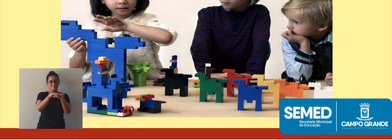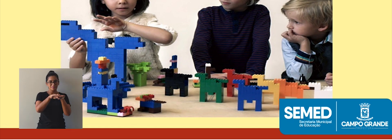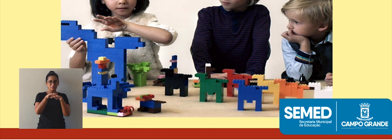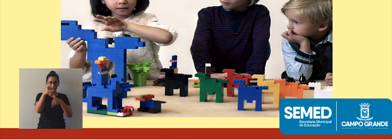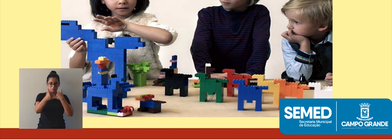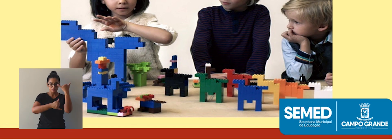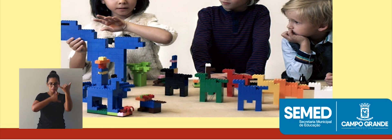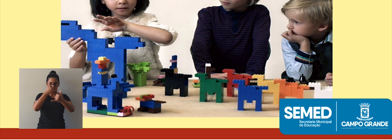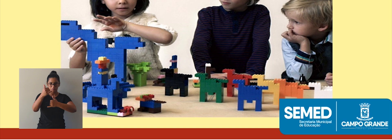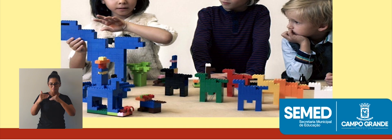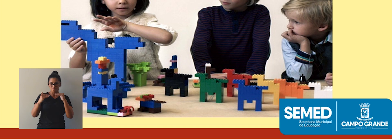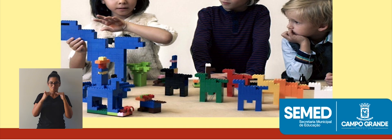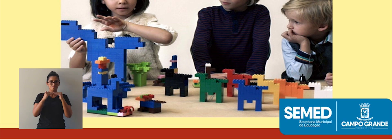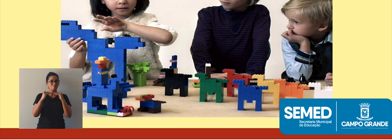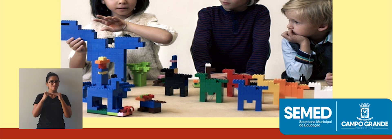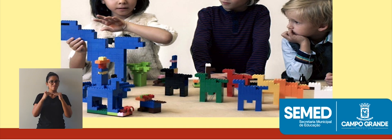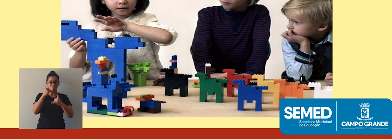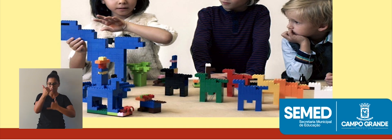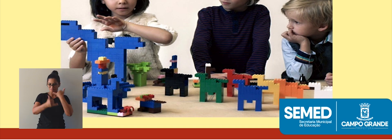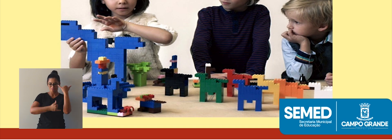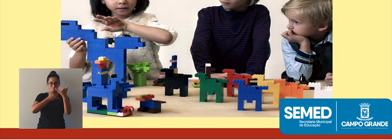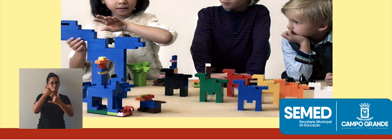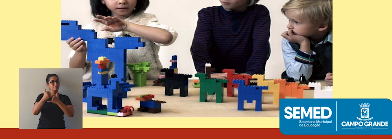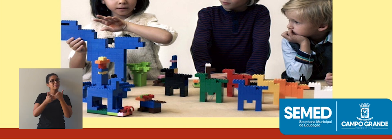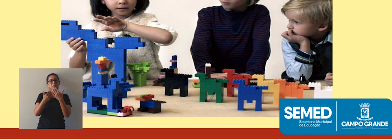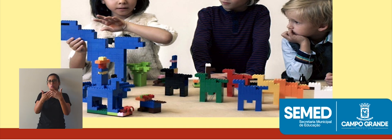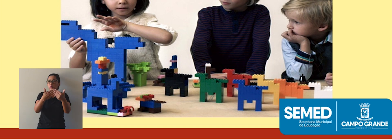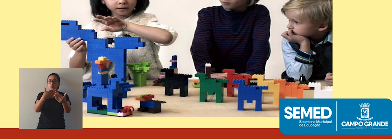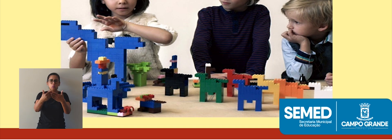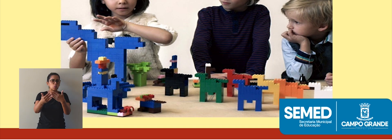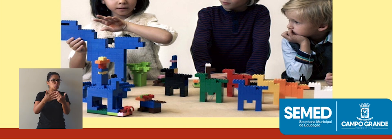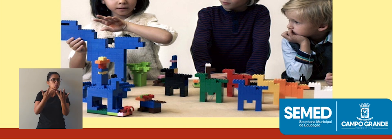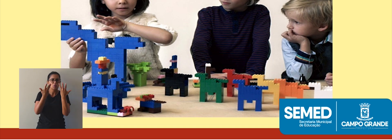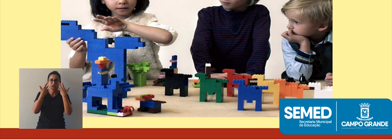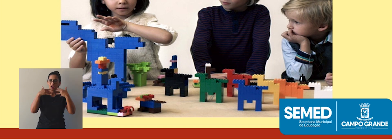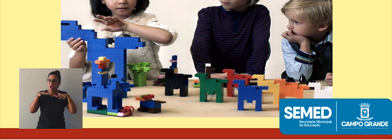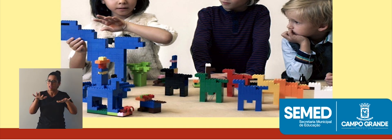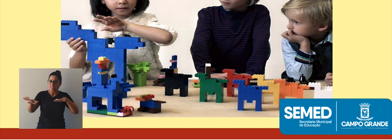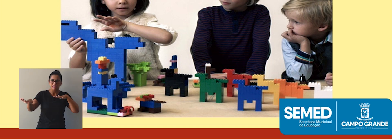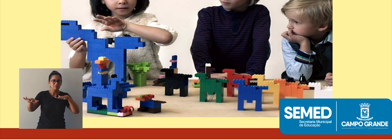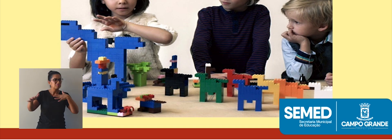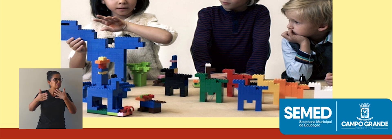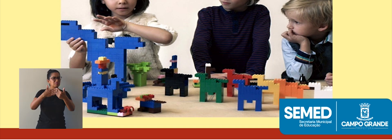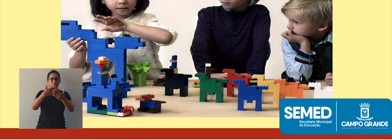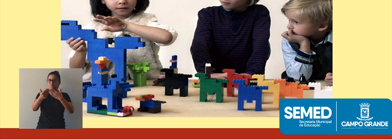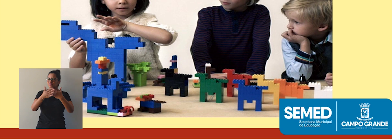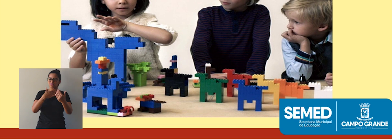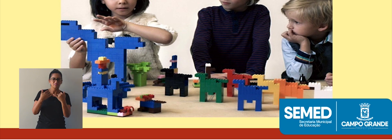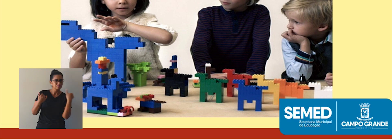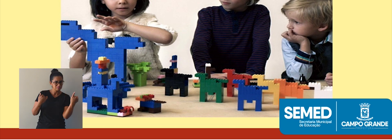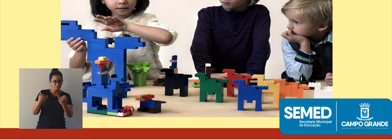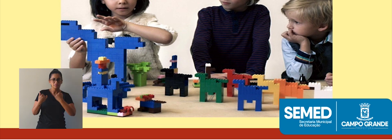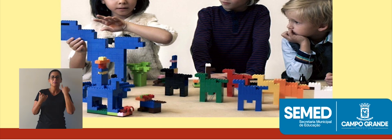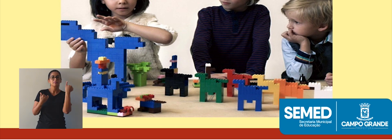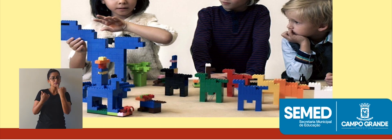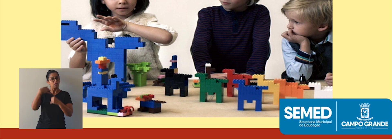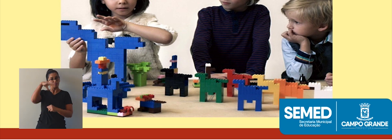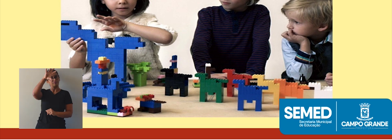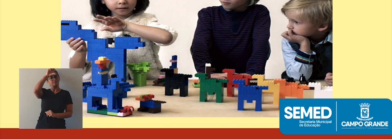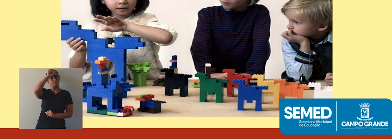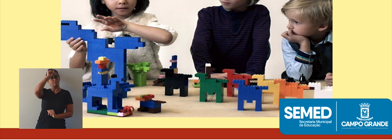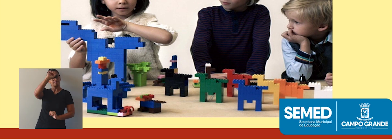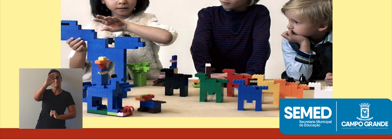está construindo, encaixando. O Lego, para qualquer criança, deficiente ou não, ele é importantíssimo para o